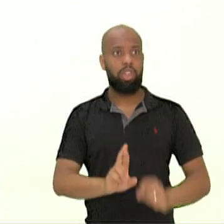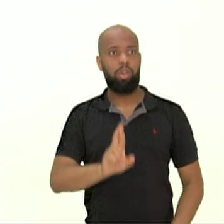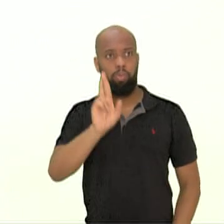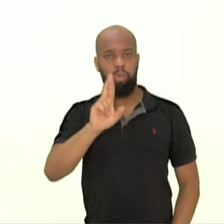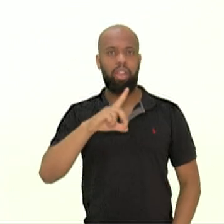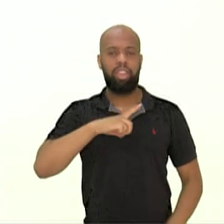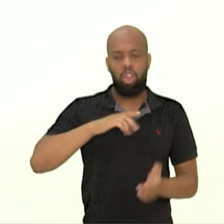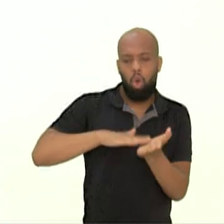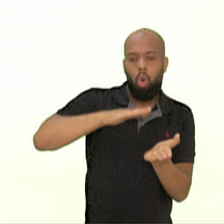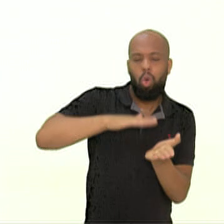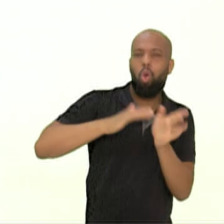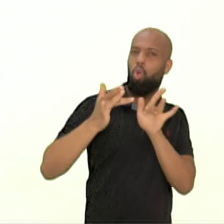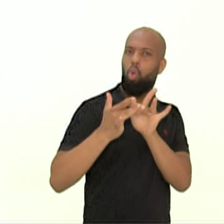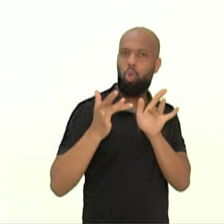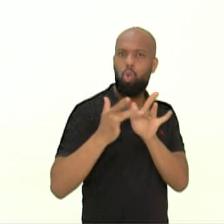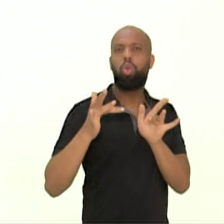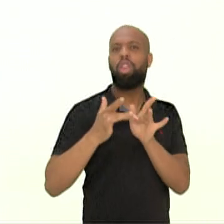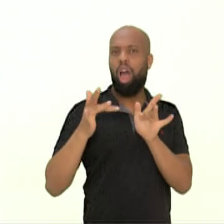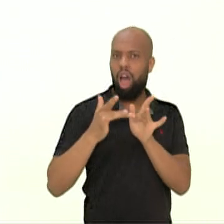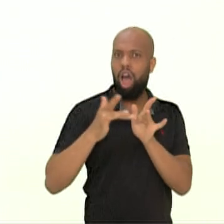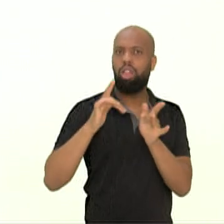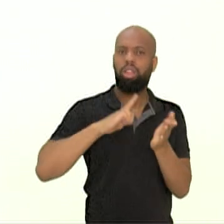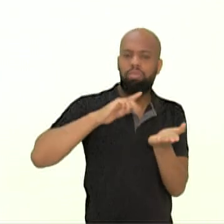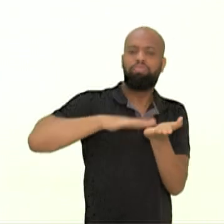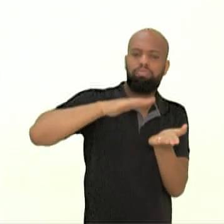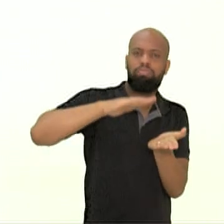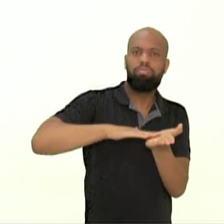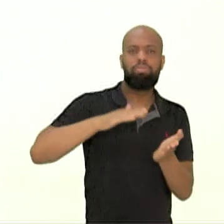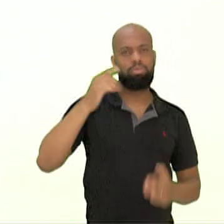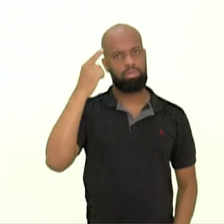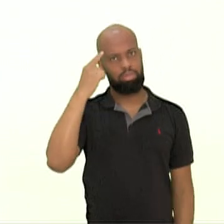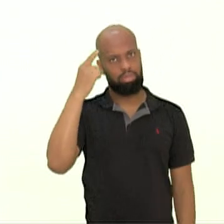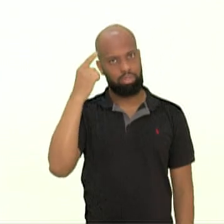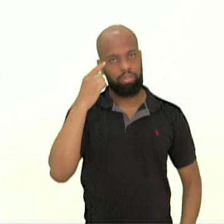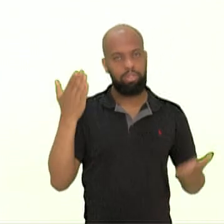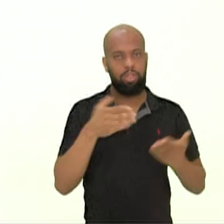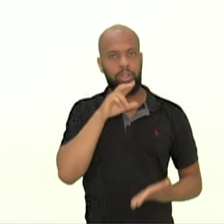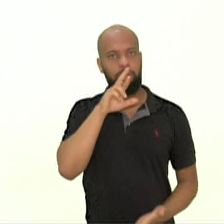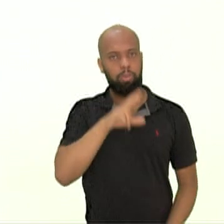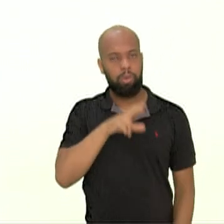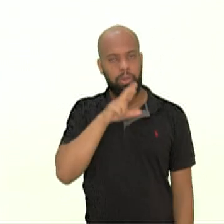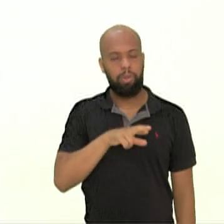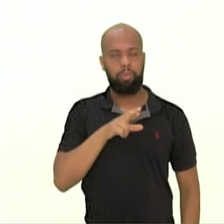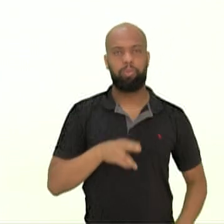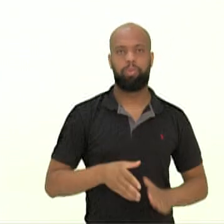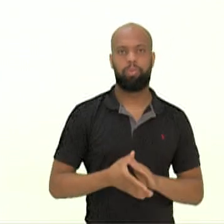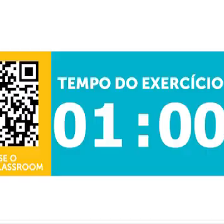choque produzido entre dois corpos? Então, um tempinho para vocês pensarem na resposta.